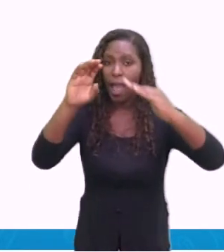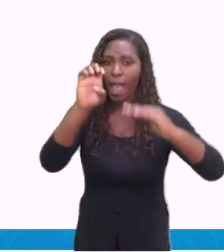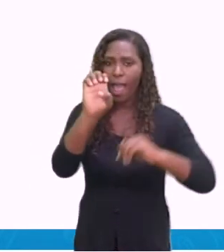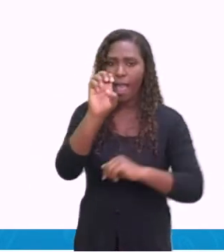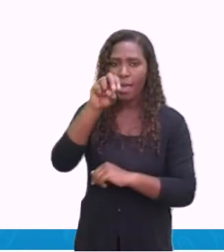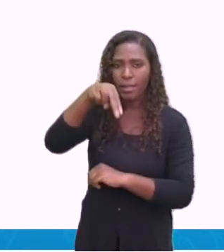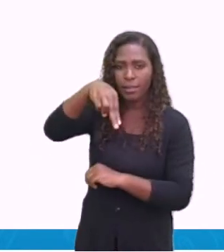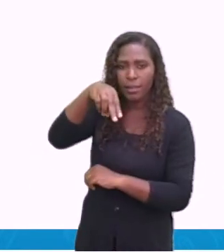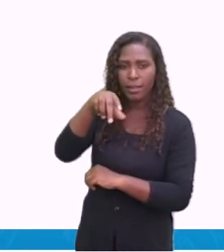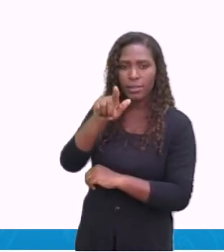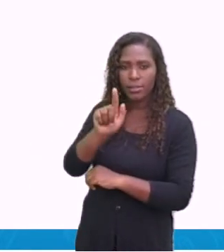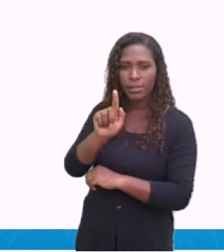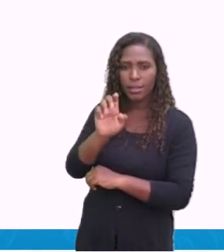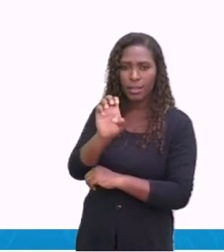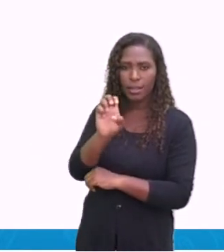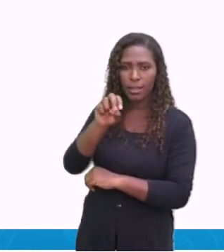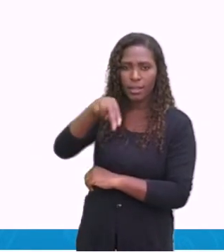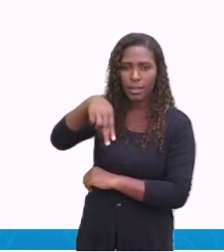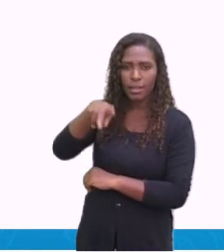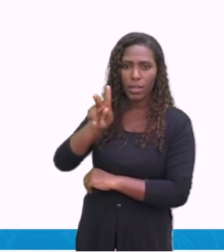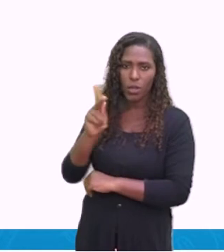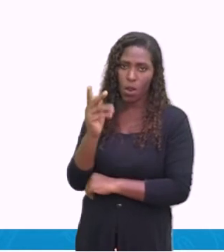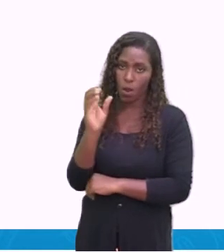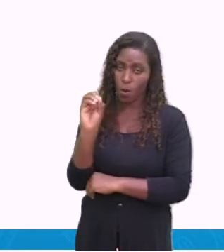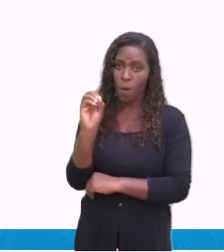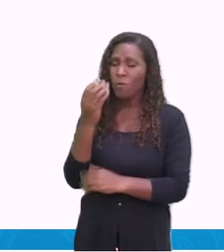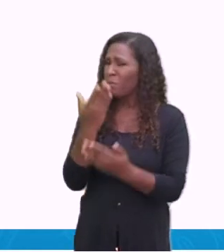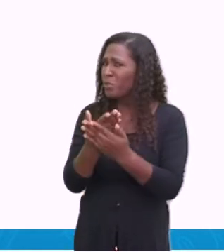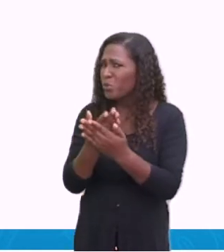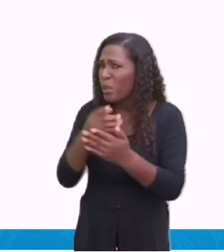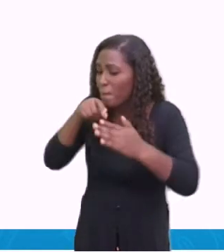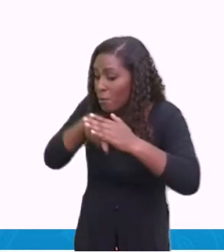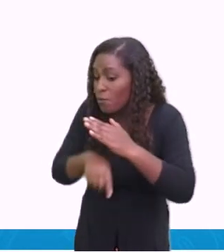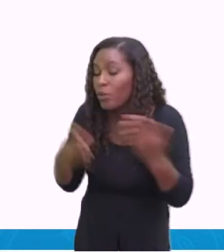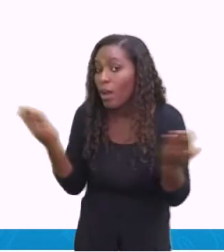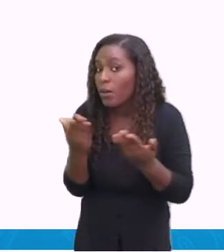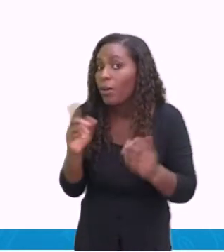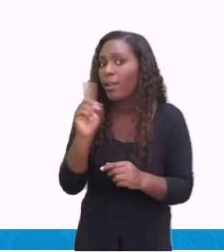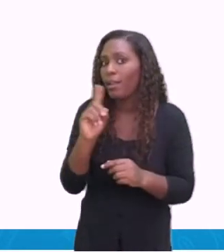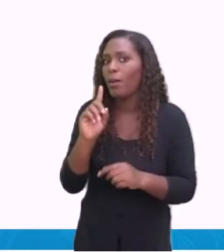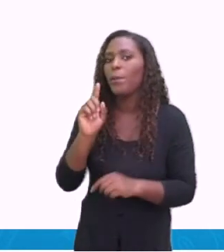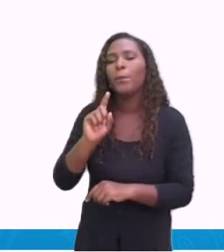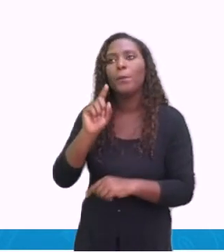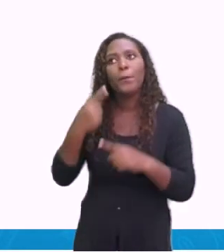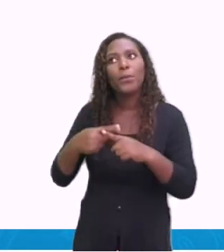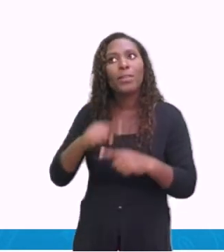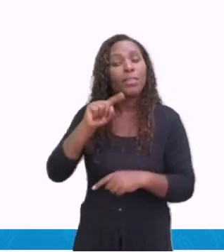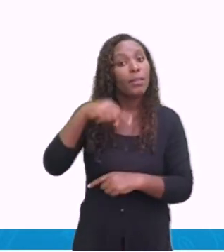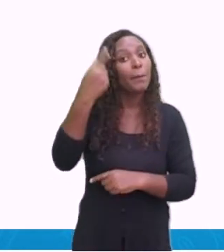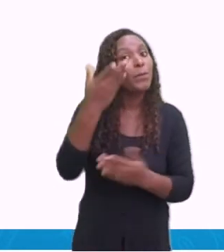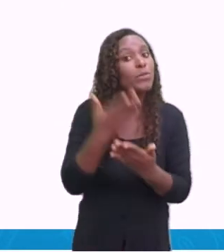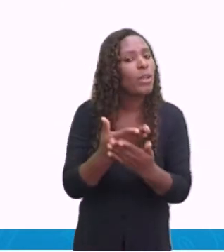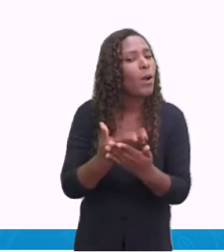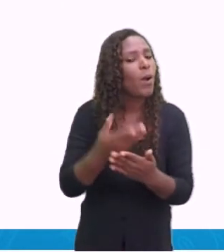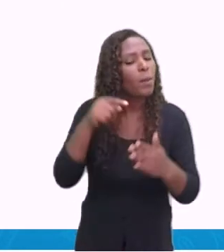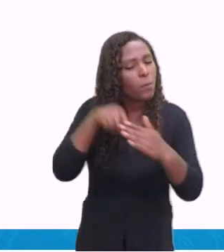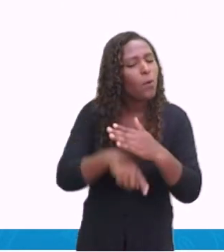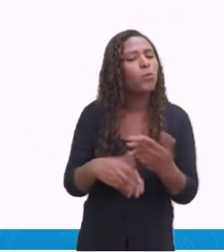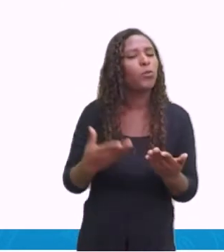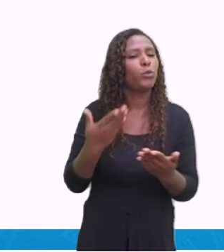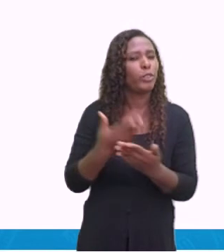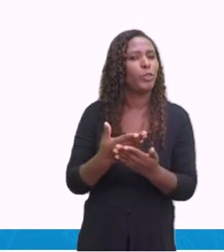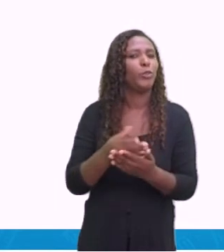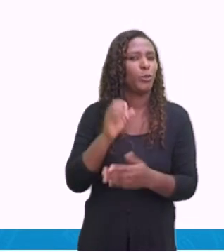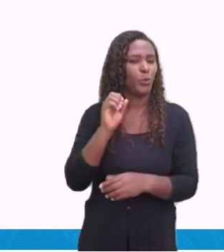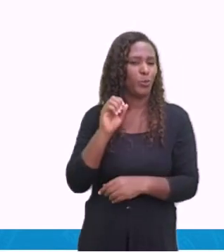uma aula mais específica sobre o assunto. Mas é só para vocês entenderem como foi o plantio e a produção do